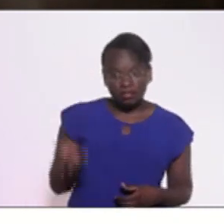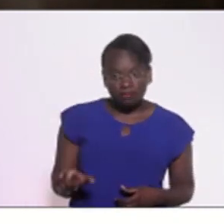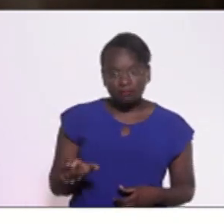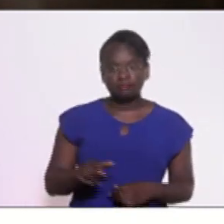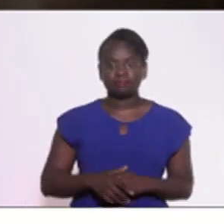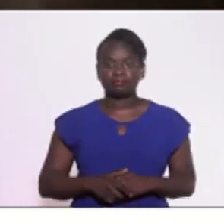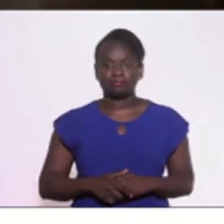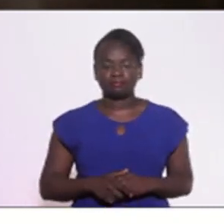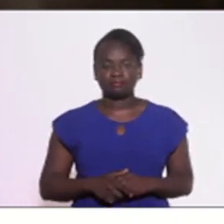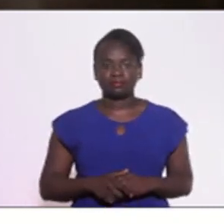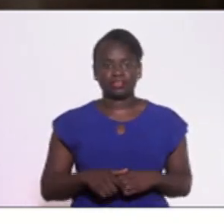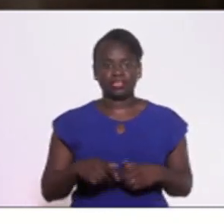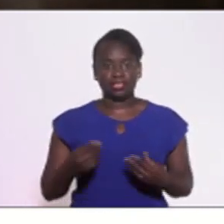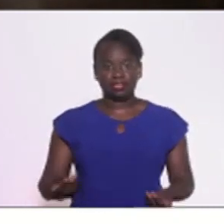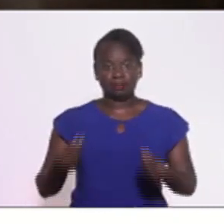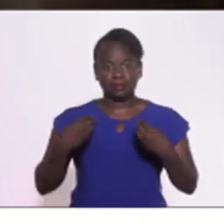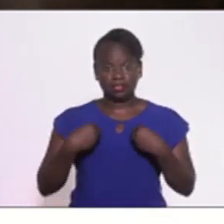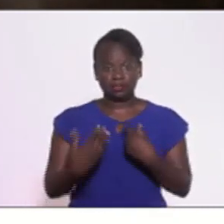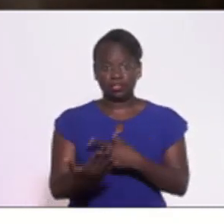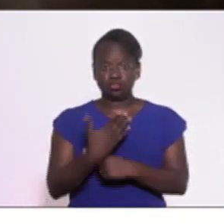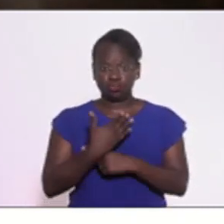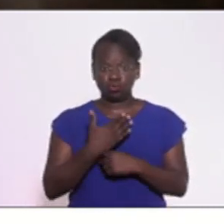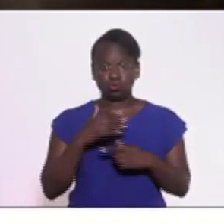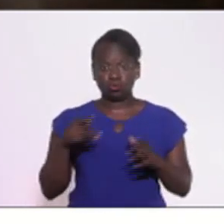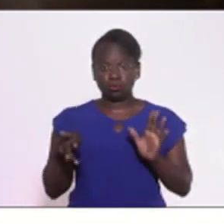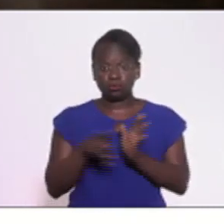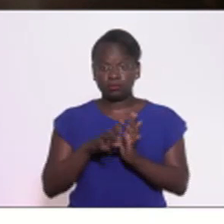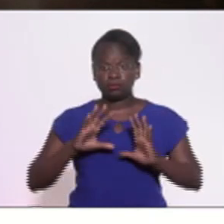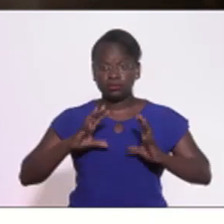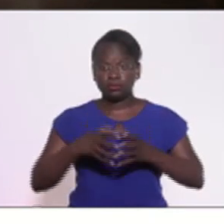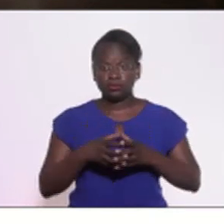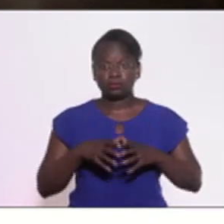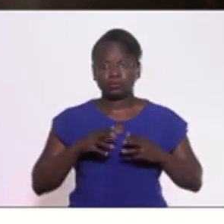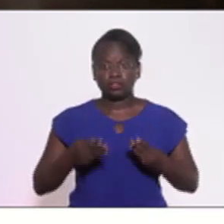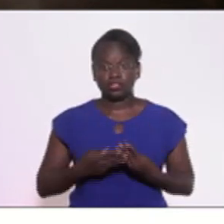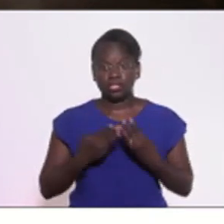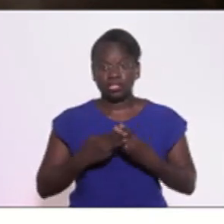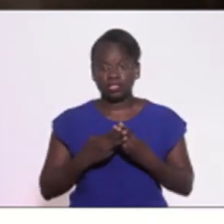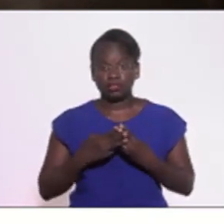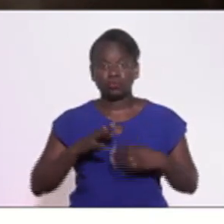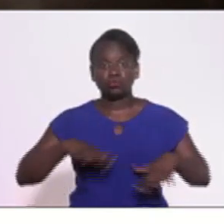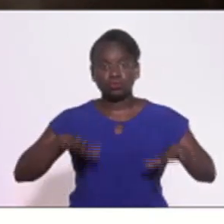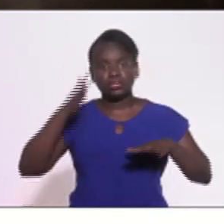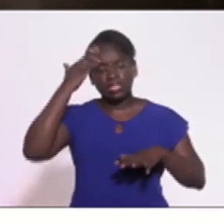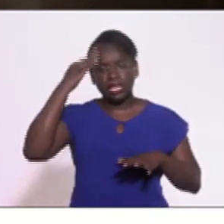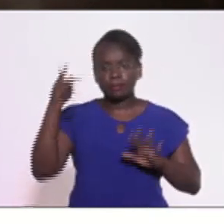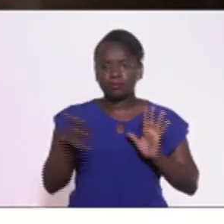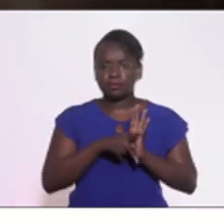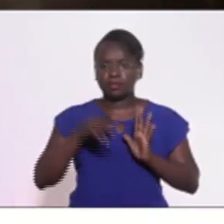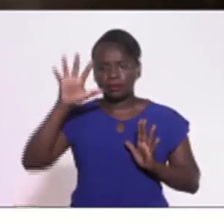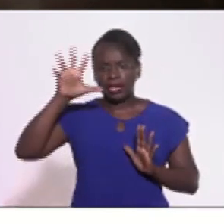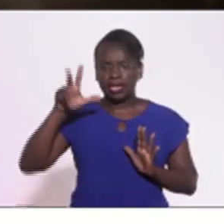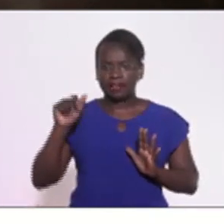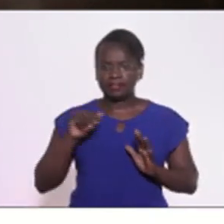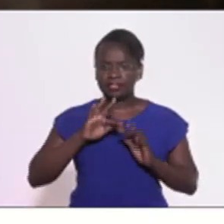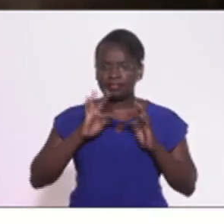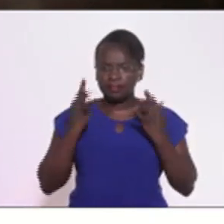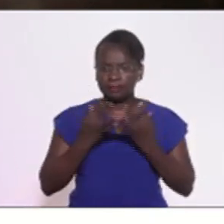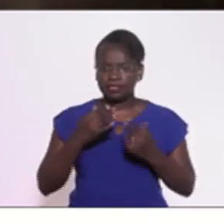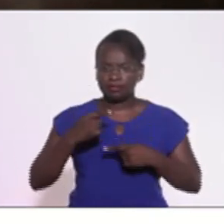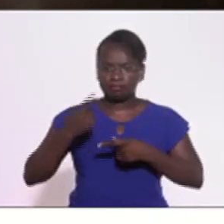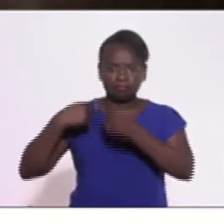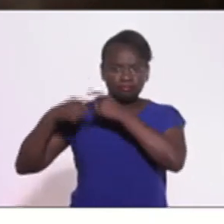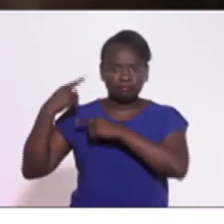personalidade que me trouxe para o mundo judaico. Todo mundo sabe que eu sou uma afrodescendente, né?